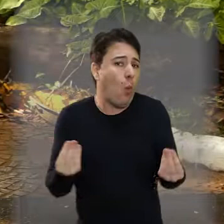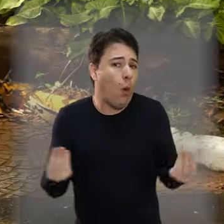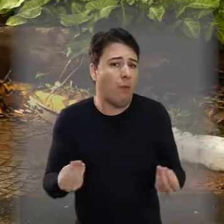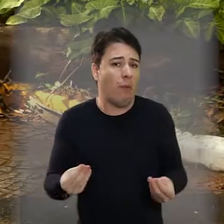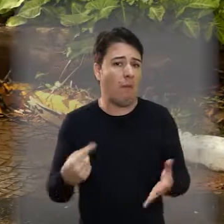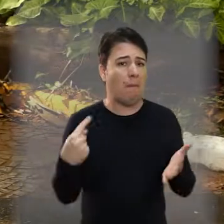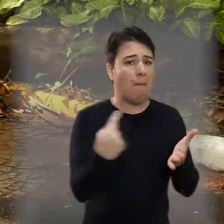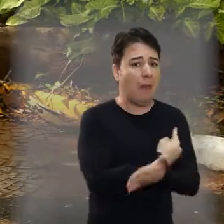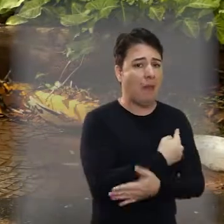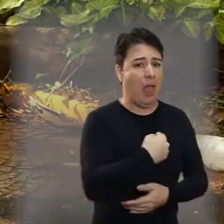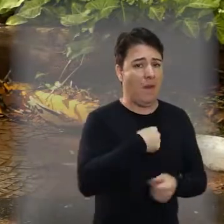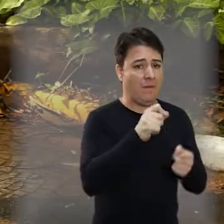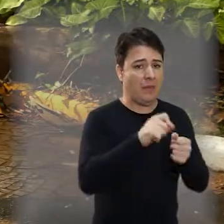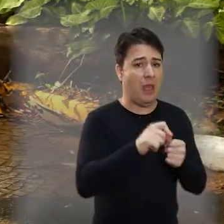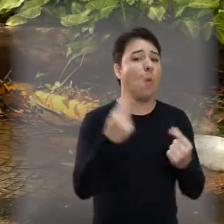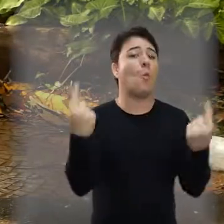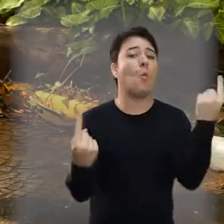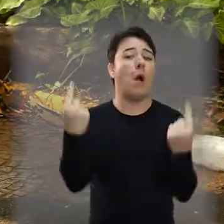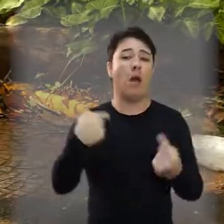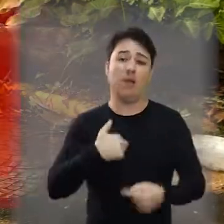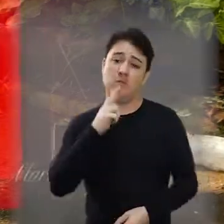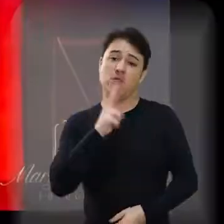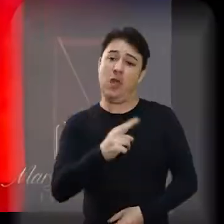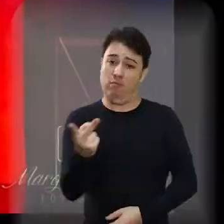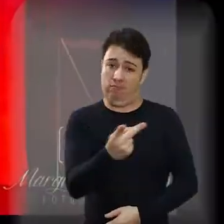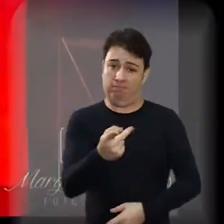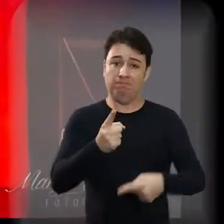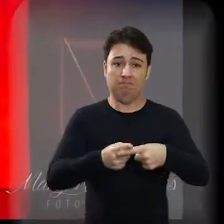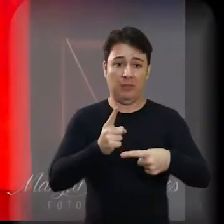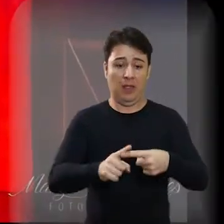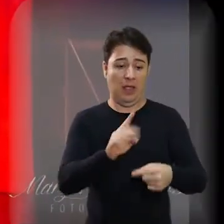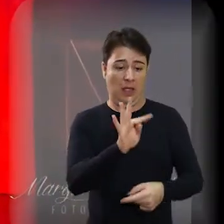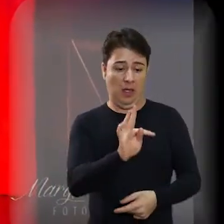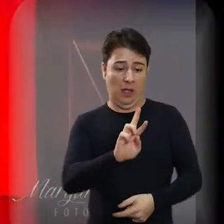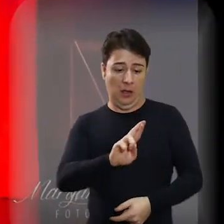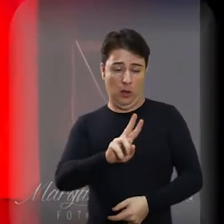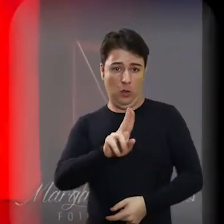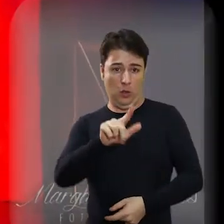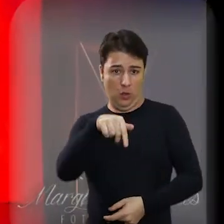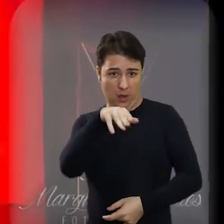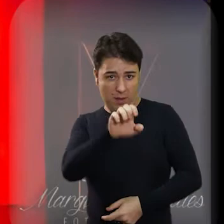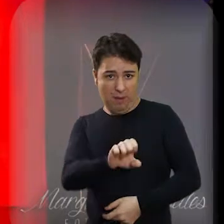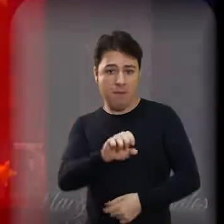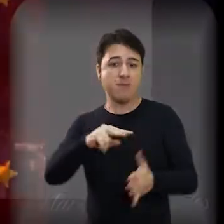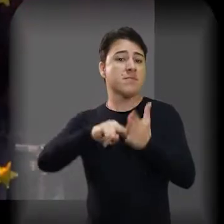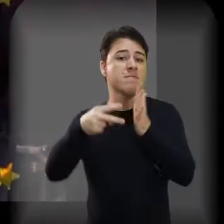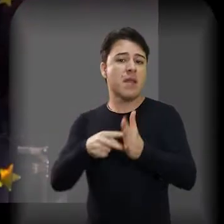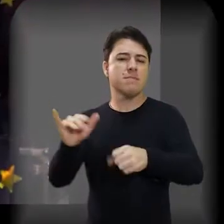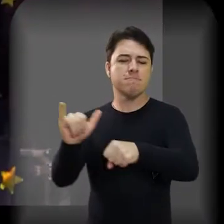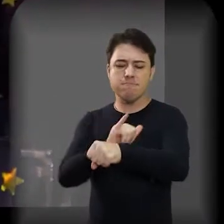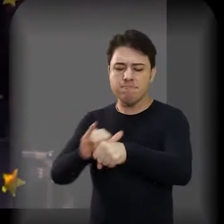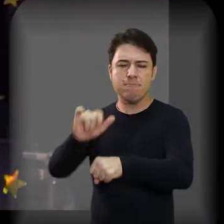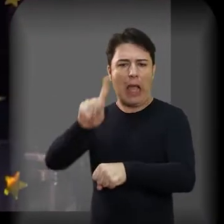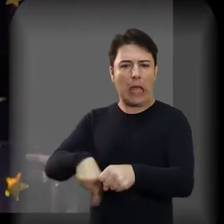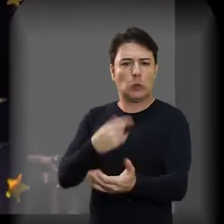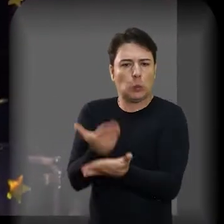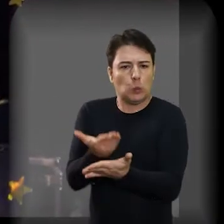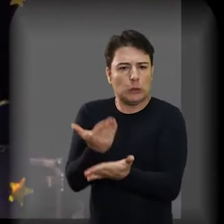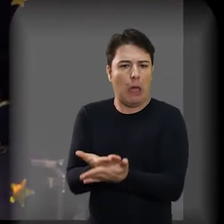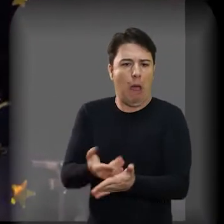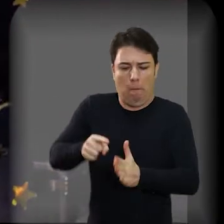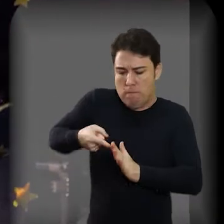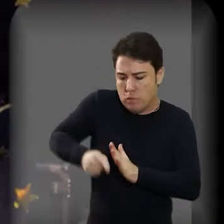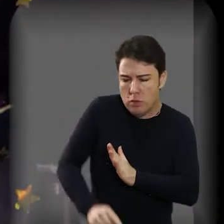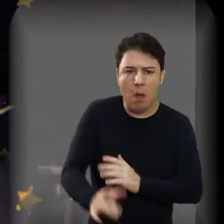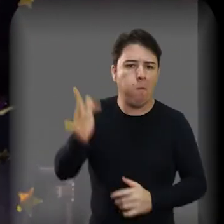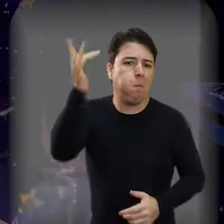mágica ou você faz truque? Eu digo os dois, porque o truque eu costumo dizer que é a técnica, é o estudo, é a técnica